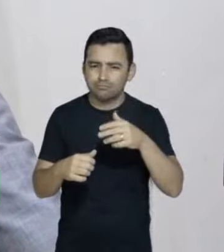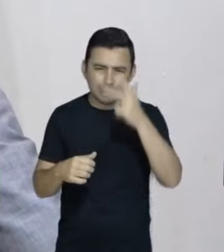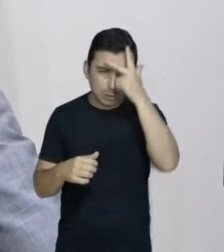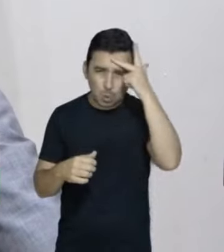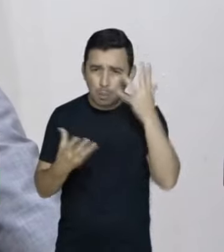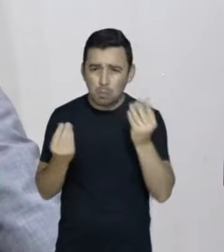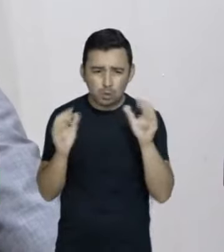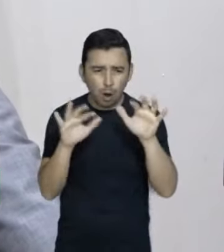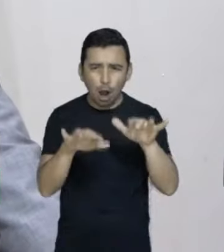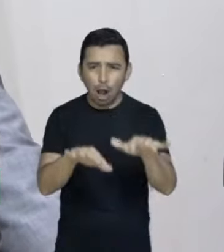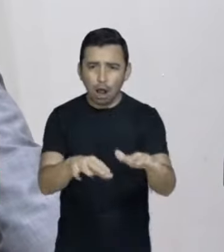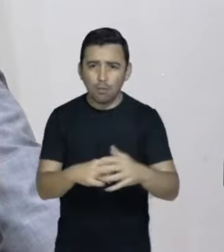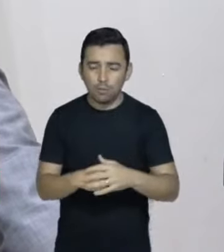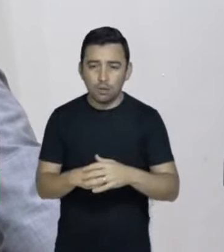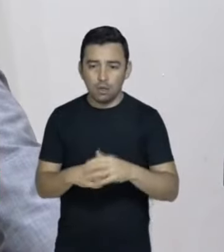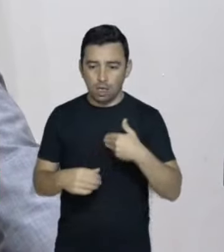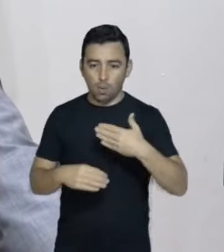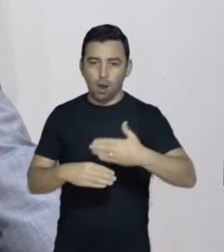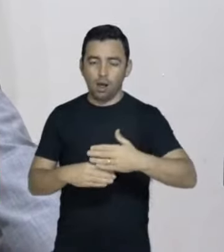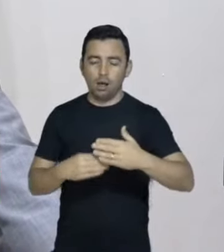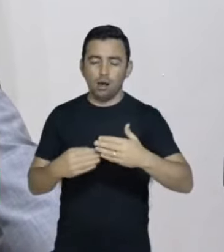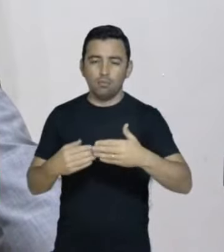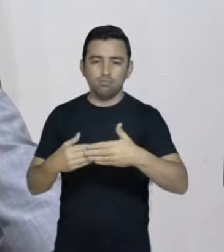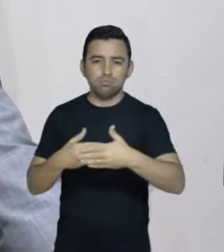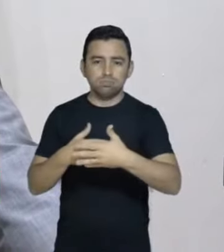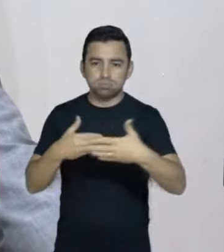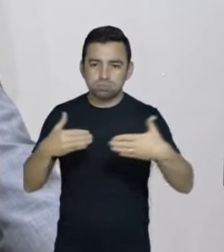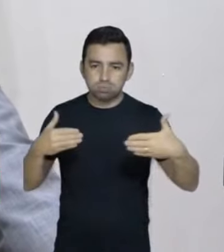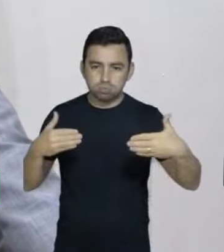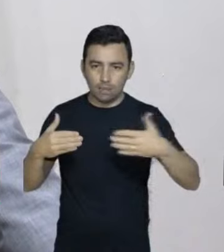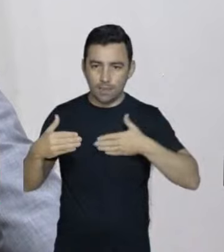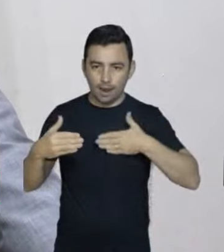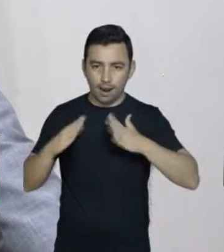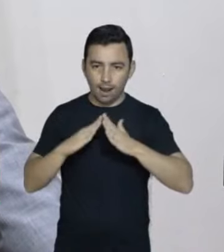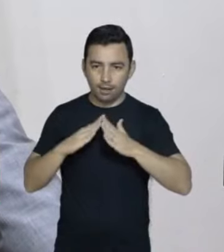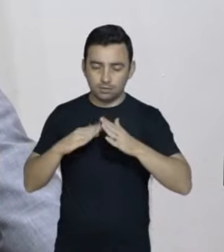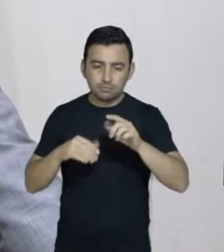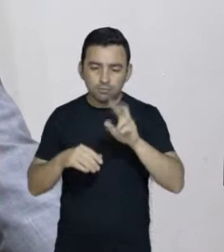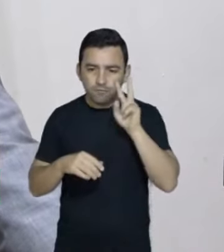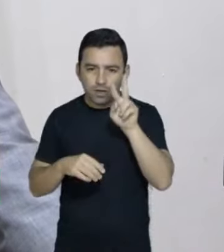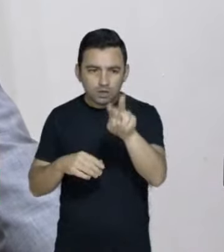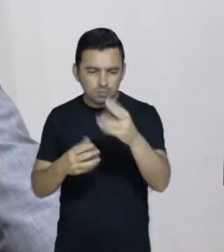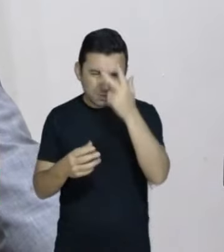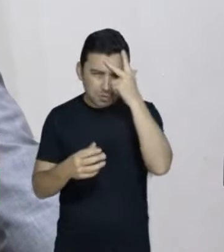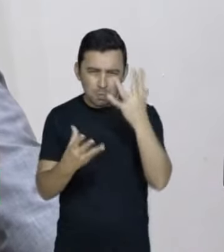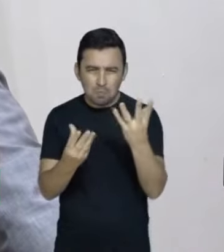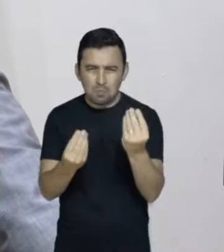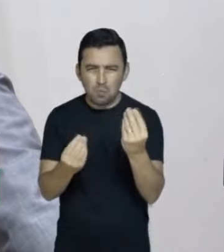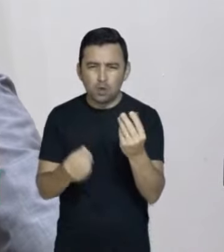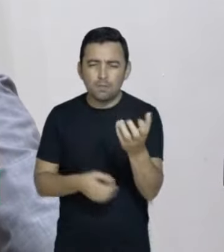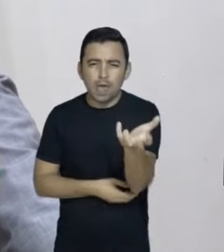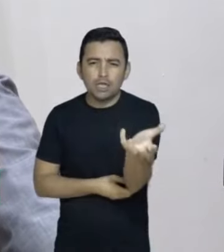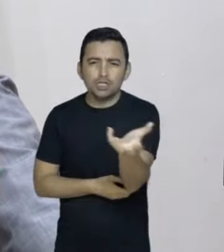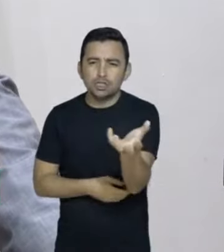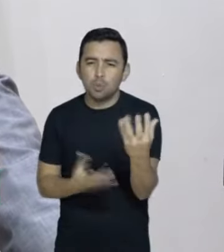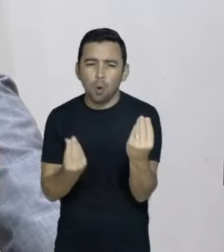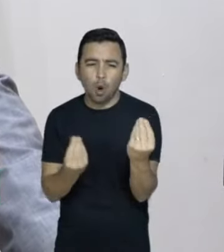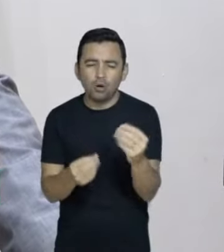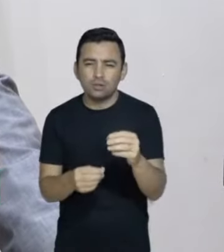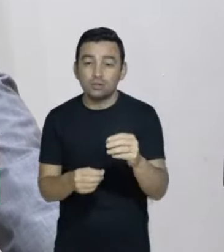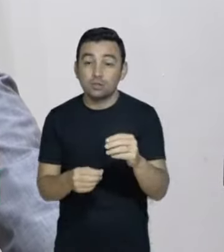da minha casa, olho lá para frente, está lá aquele monte de craquento dormindo lá embaixo do albergue lá. Levaram a porta da